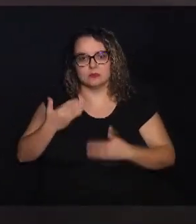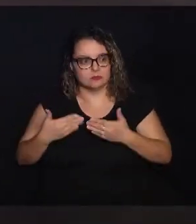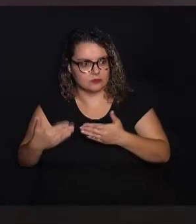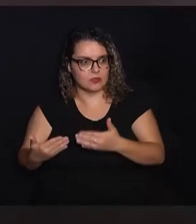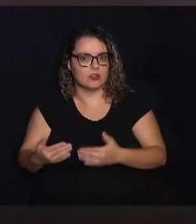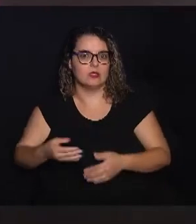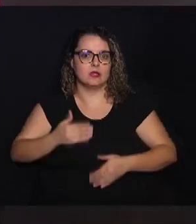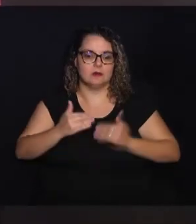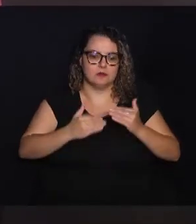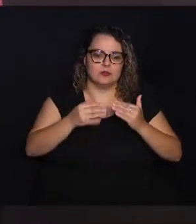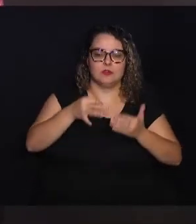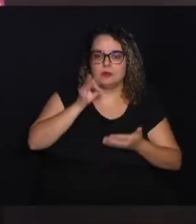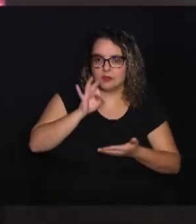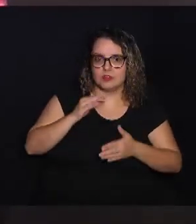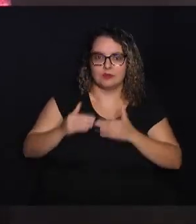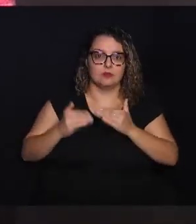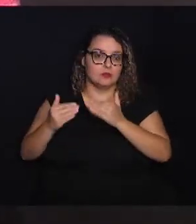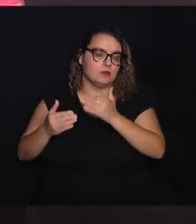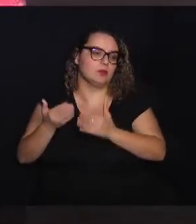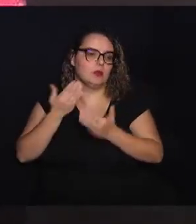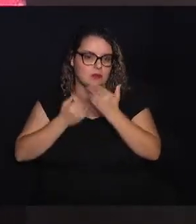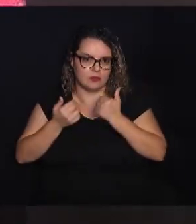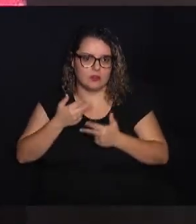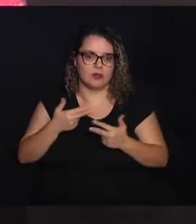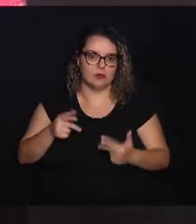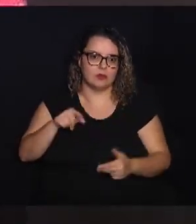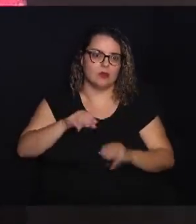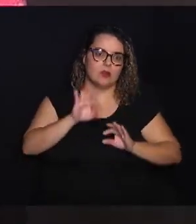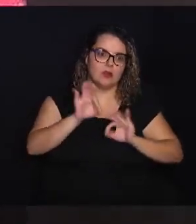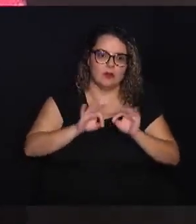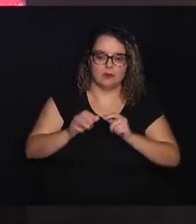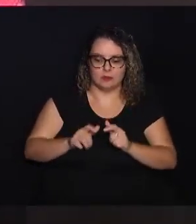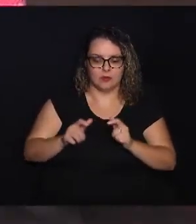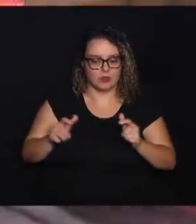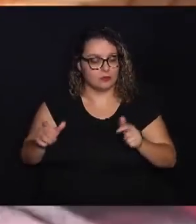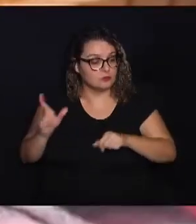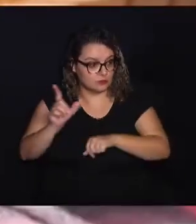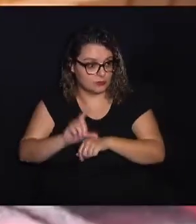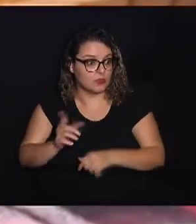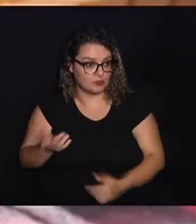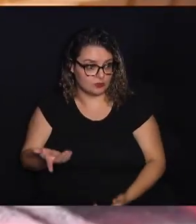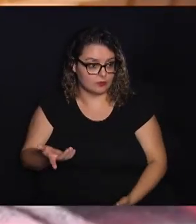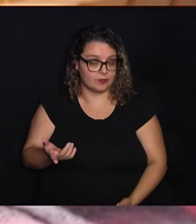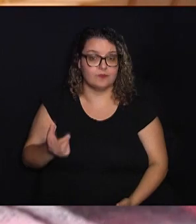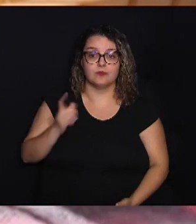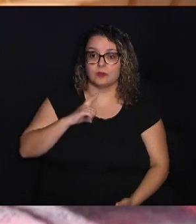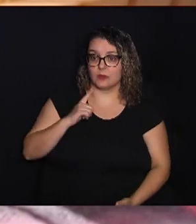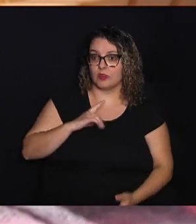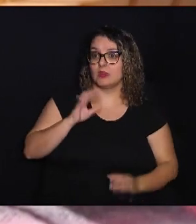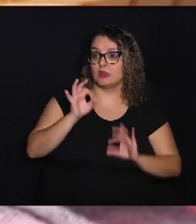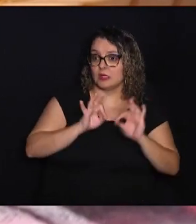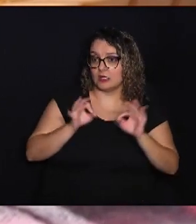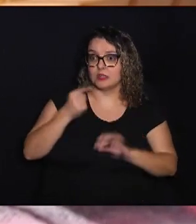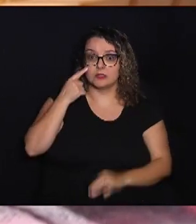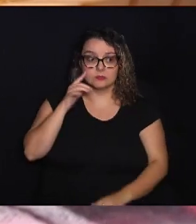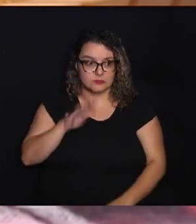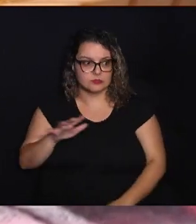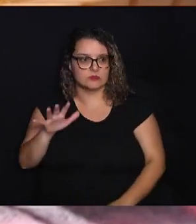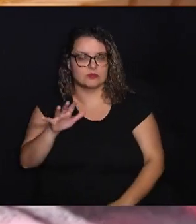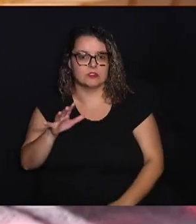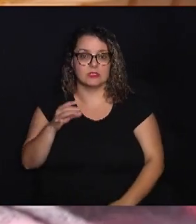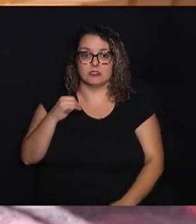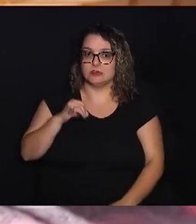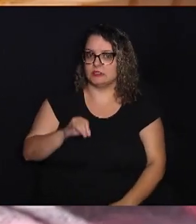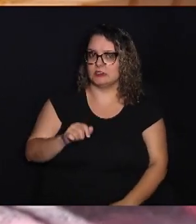café, evoluir para a refeição, é que eu projeto o crescimento da loja. Então, eu tenho essa projeção. Se ela ainda não